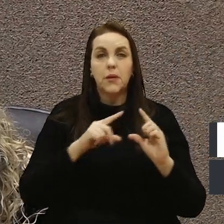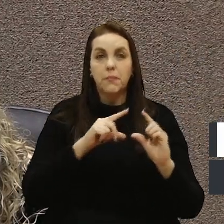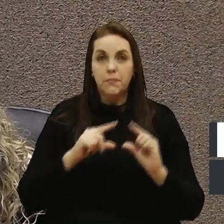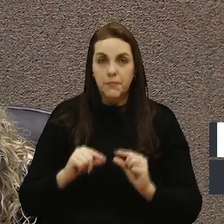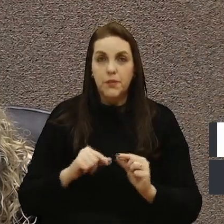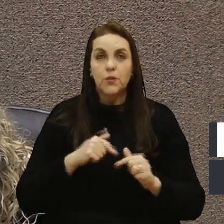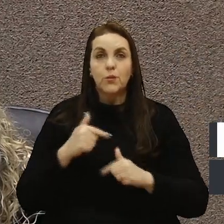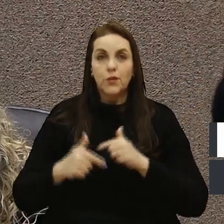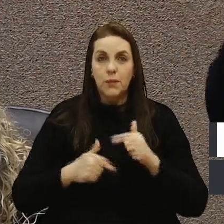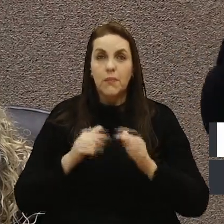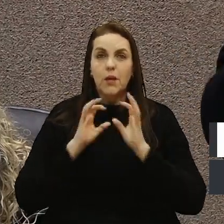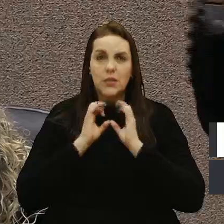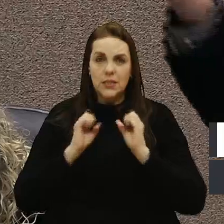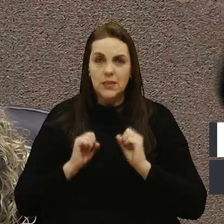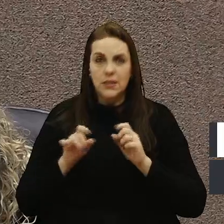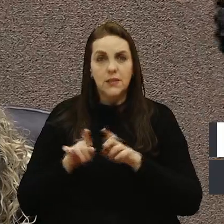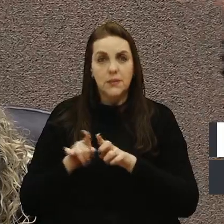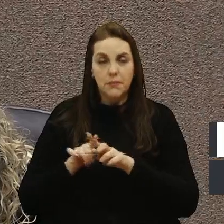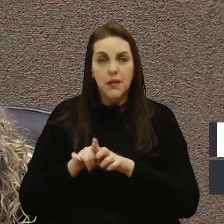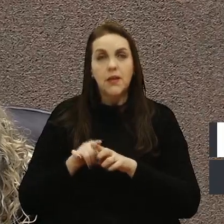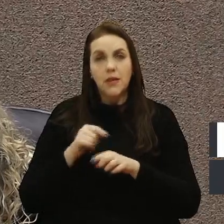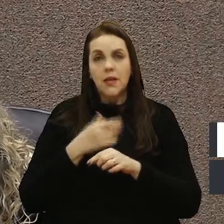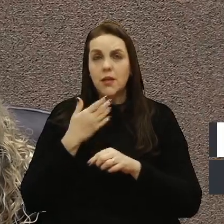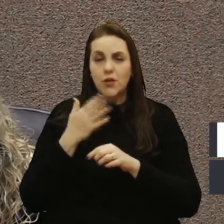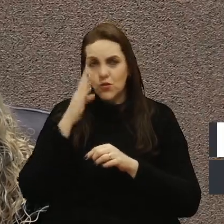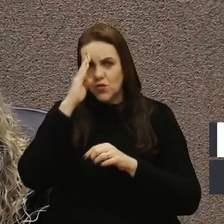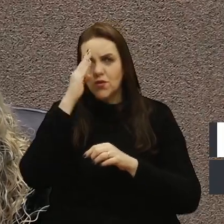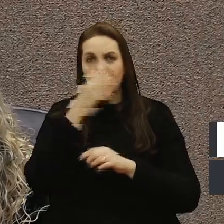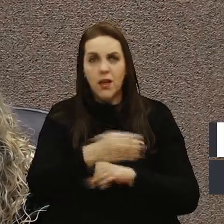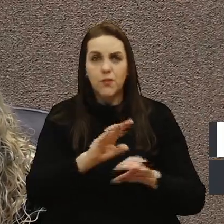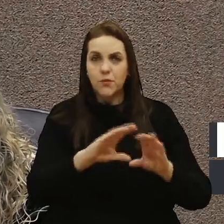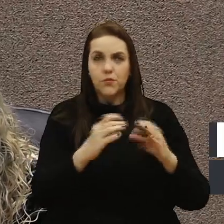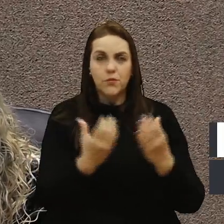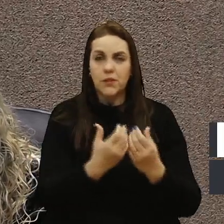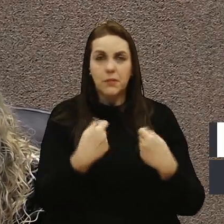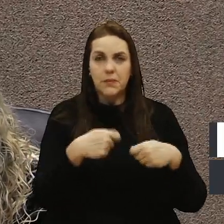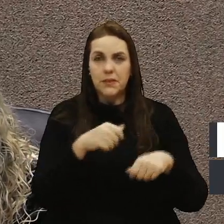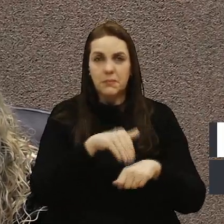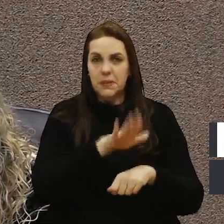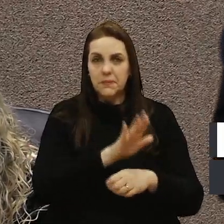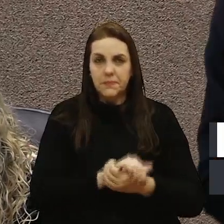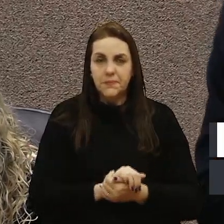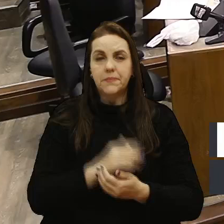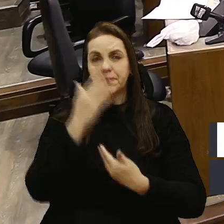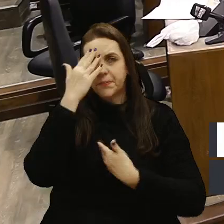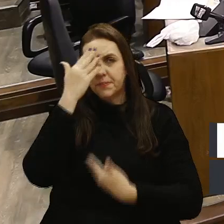trabalho das secretarias e favorecer mais as comunidades que tanto precisam. Muito obrigado.